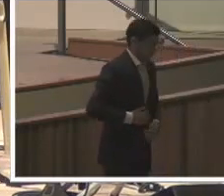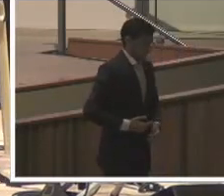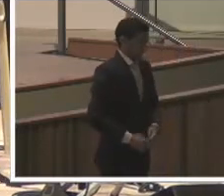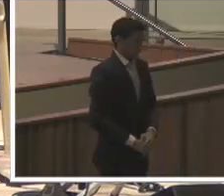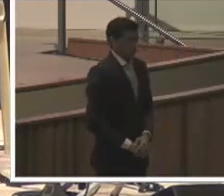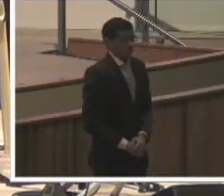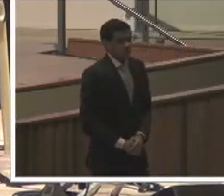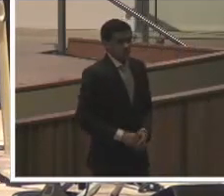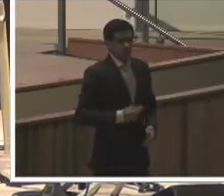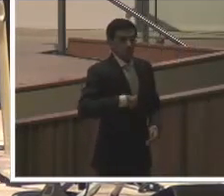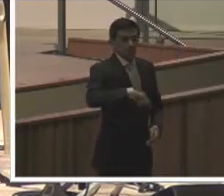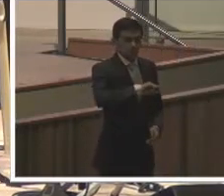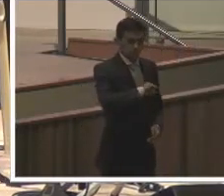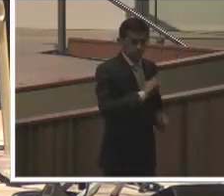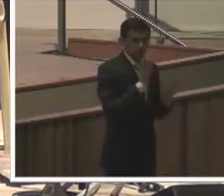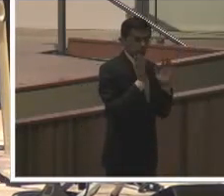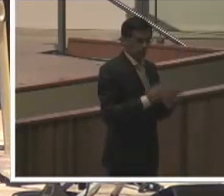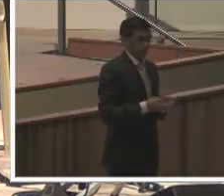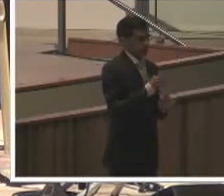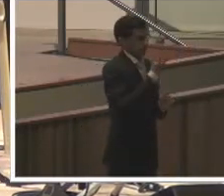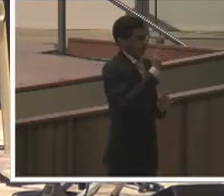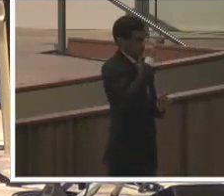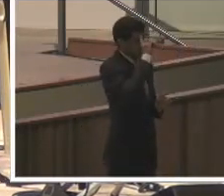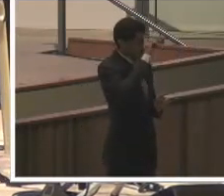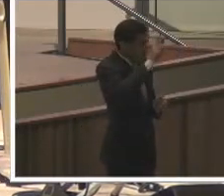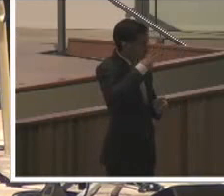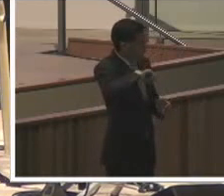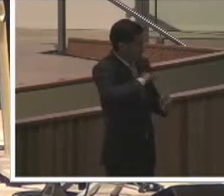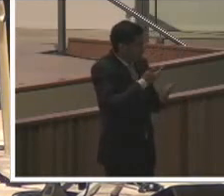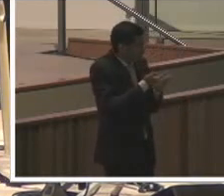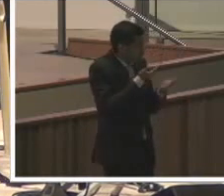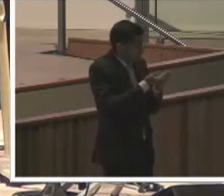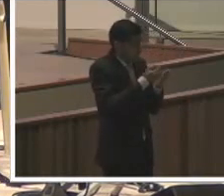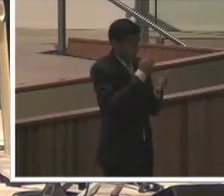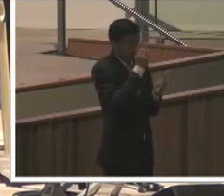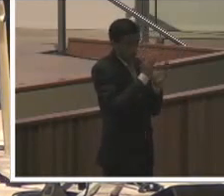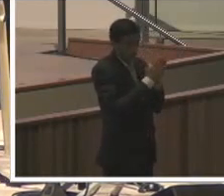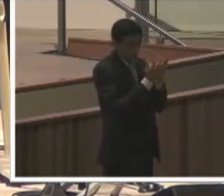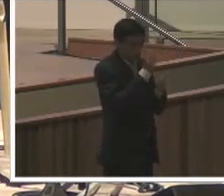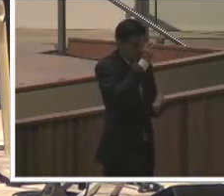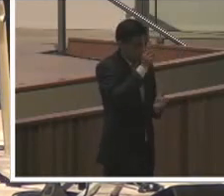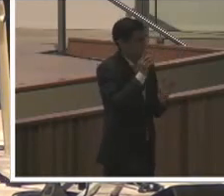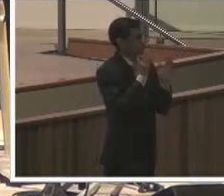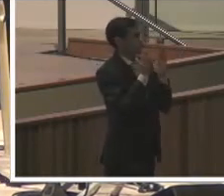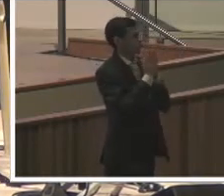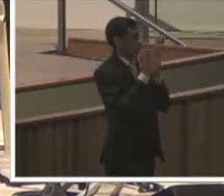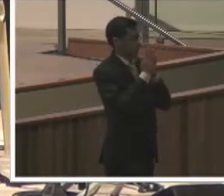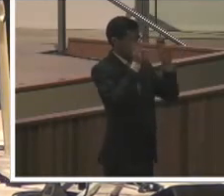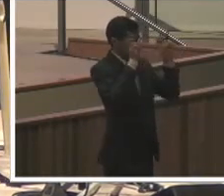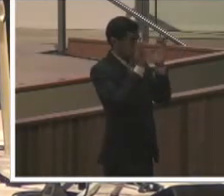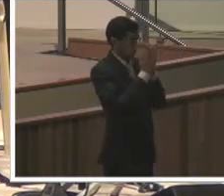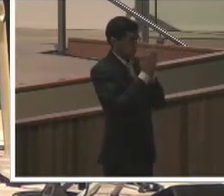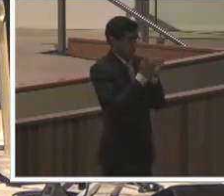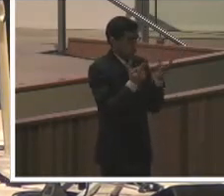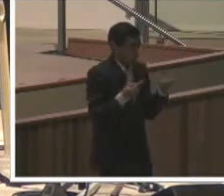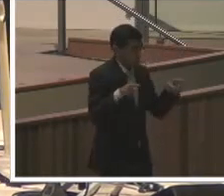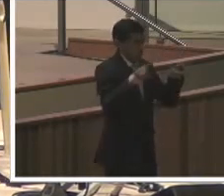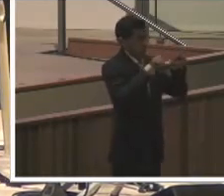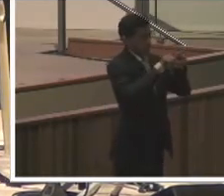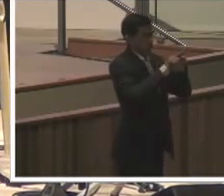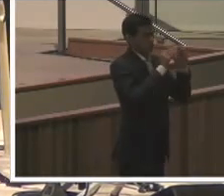Nós estamos nessa campanha, não é, de estudo da palavra, de oração, chamada De Volta para Casa.